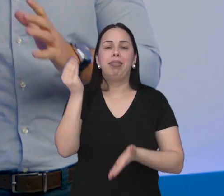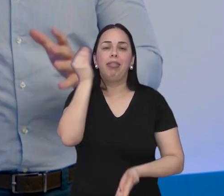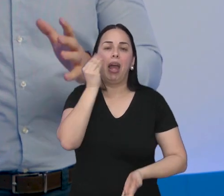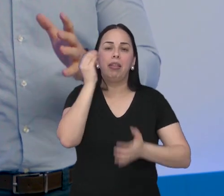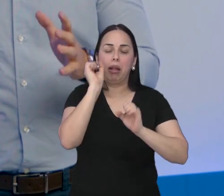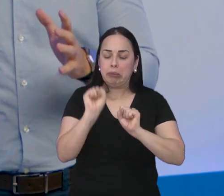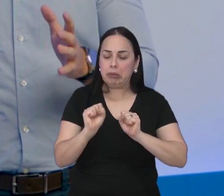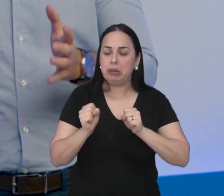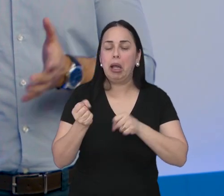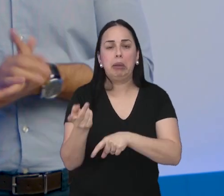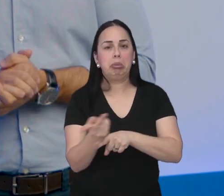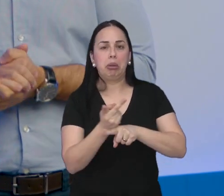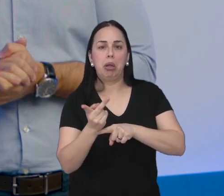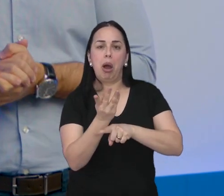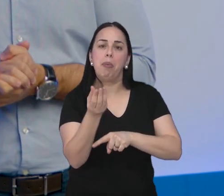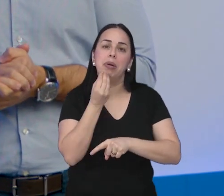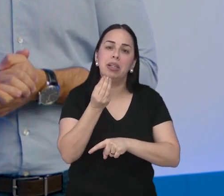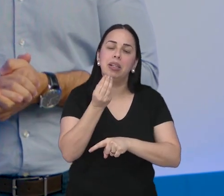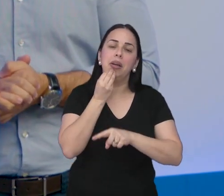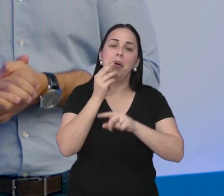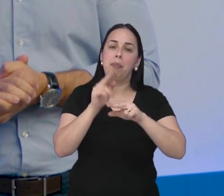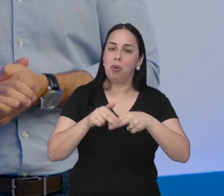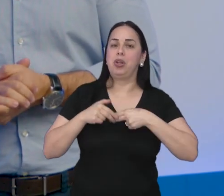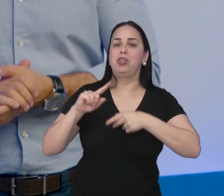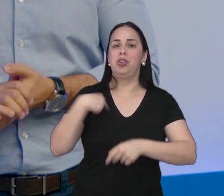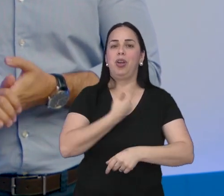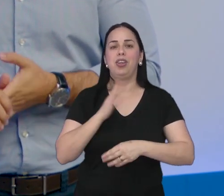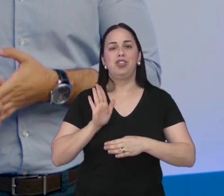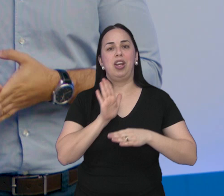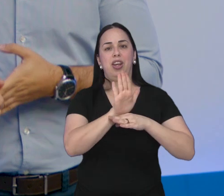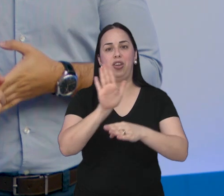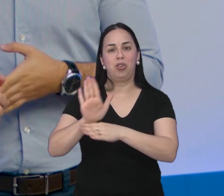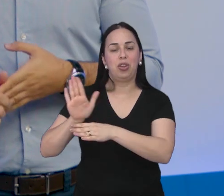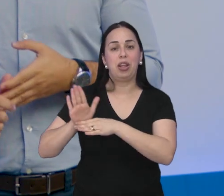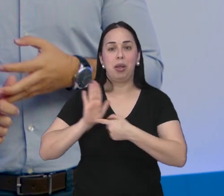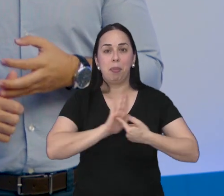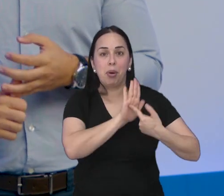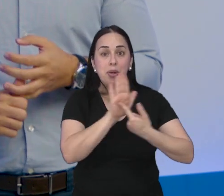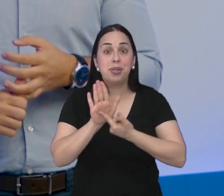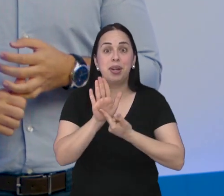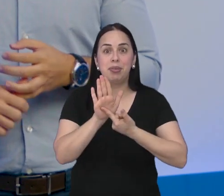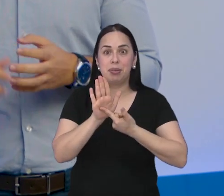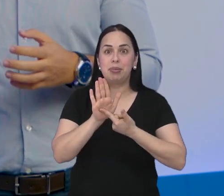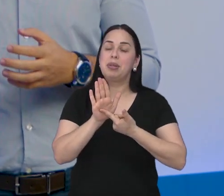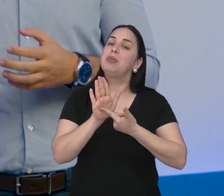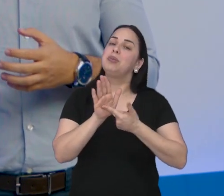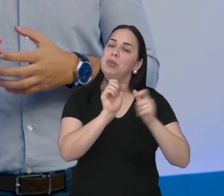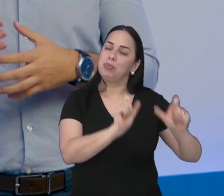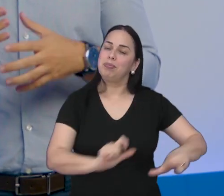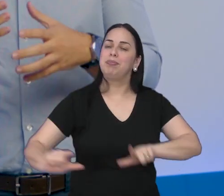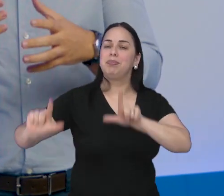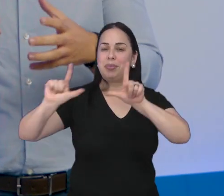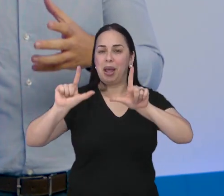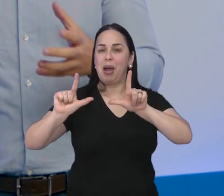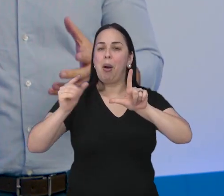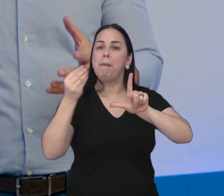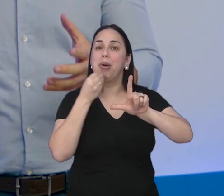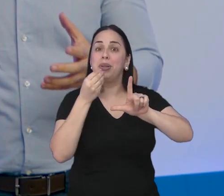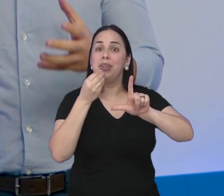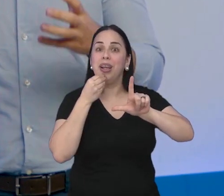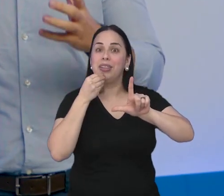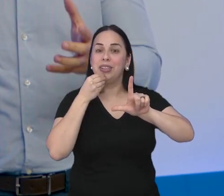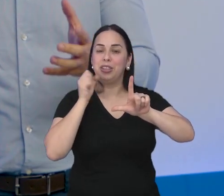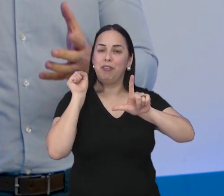as forças para procurar uma nova oportunidade, não é mesmo? E nisso a gente te ajuda aqui no Boletim. Apresentamos para você, na nossa agenda de